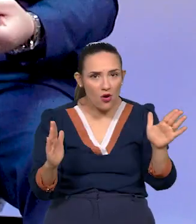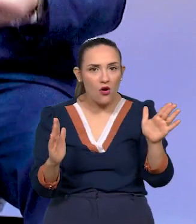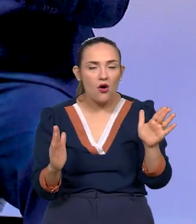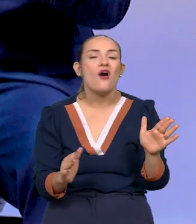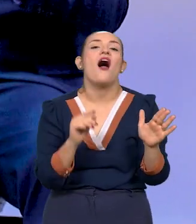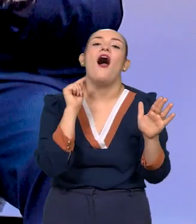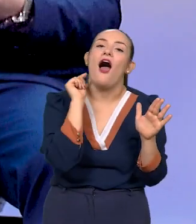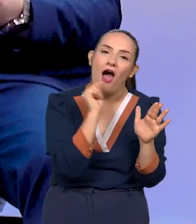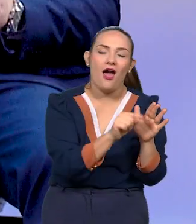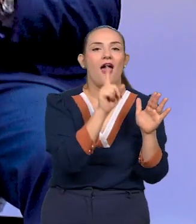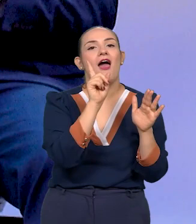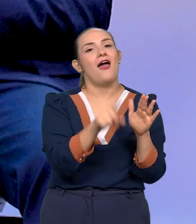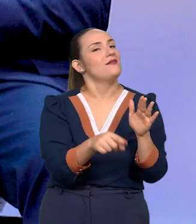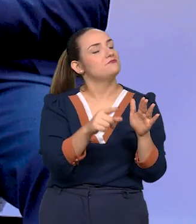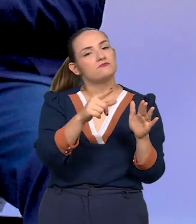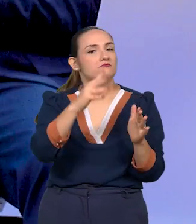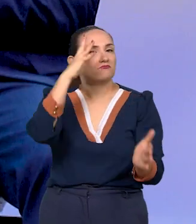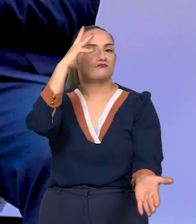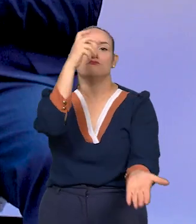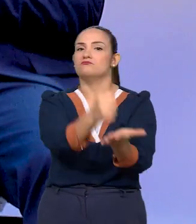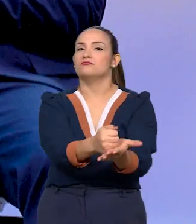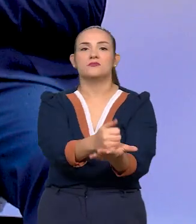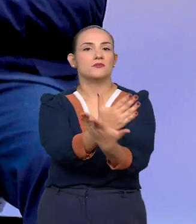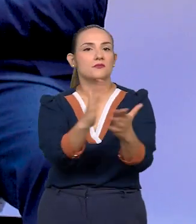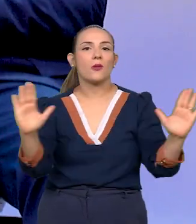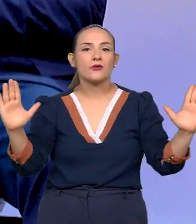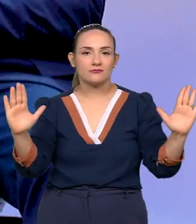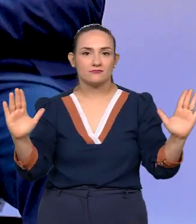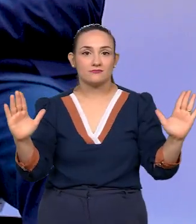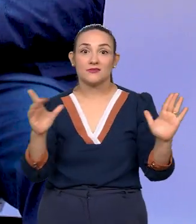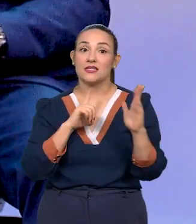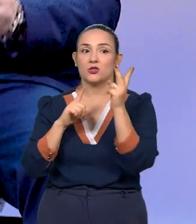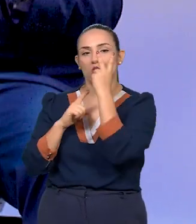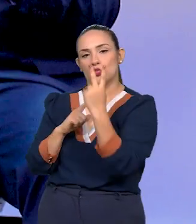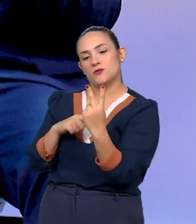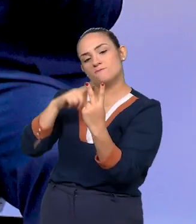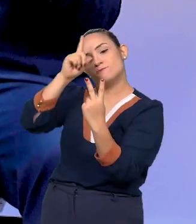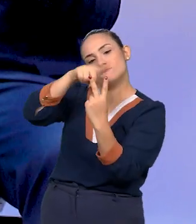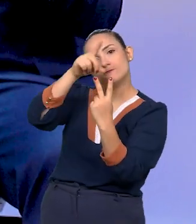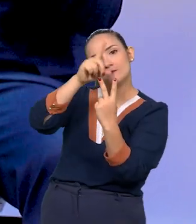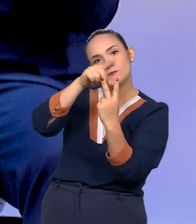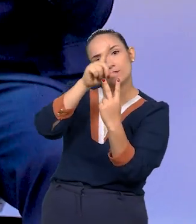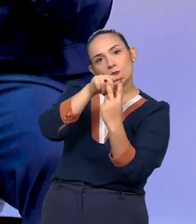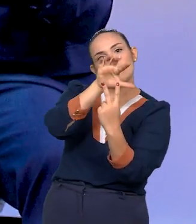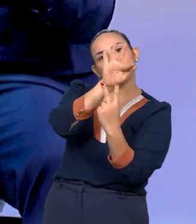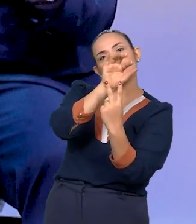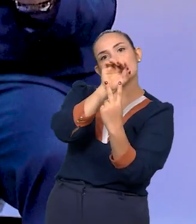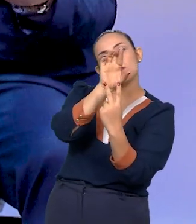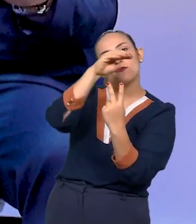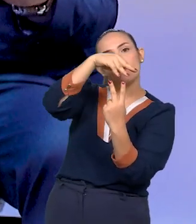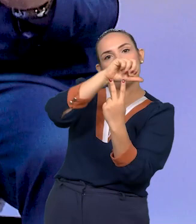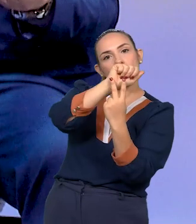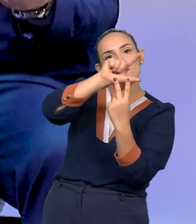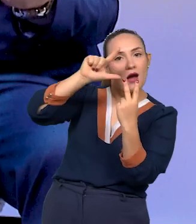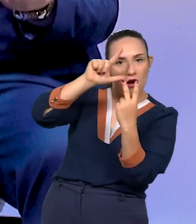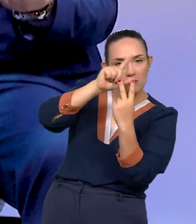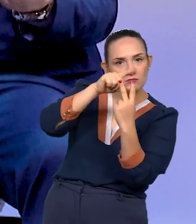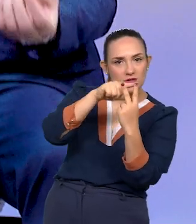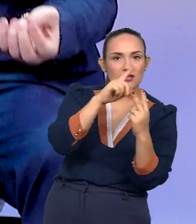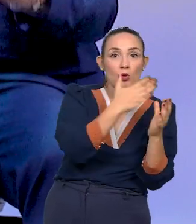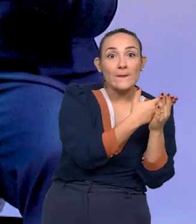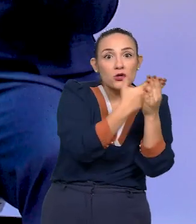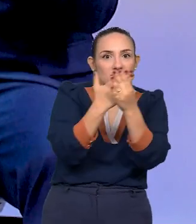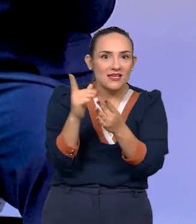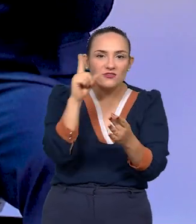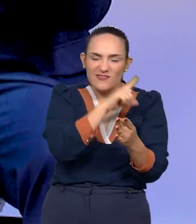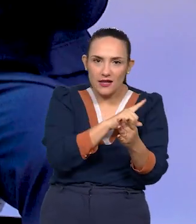decidido vai ser cumprido. Lembrando que nós temos dois tipos de coisa julgada. Nós temos a coisa julgada formal e a coisa julgada material.